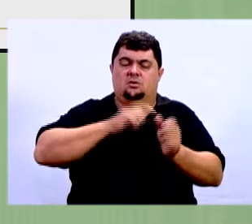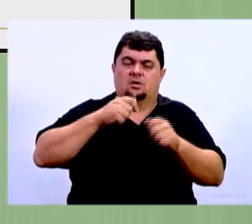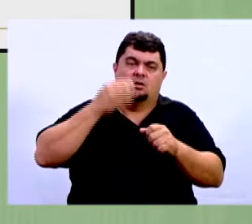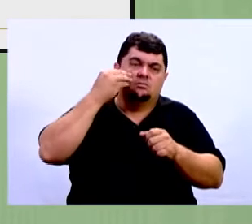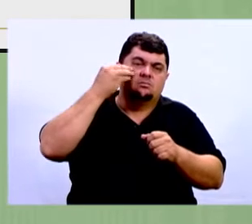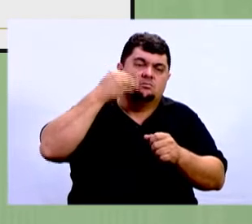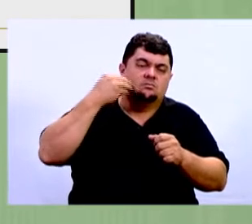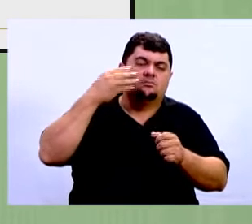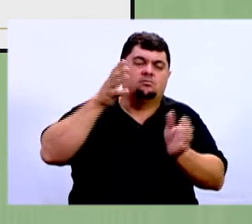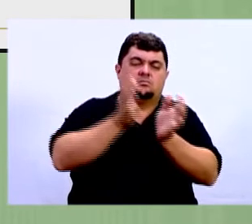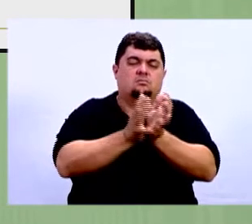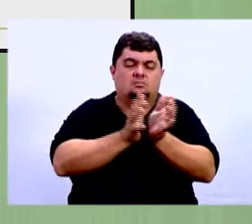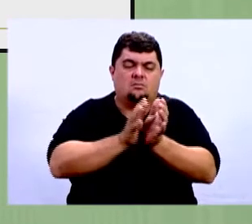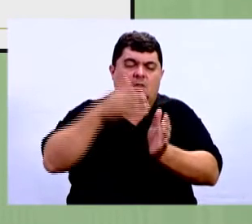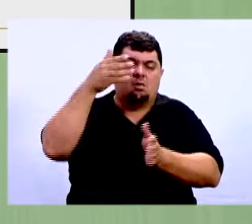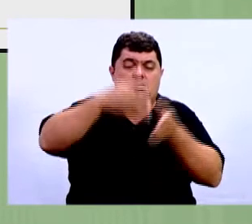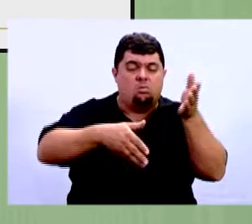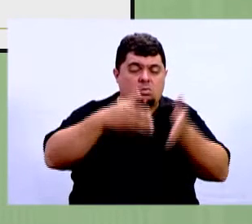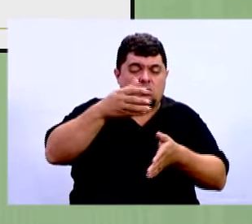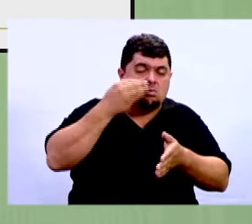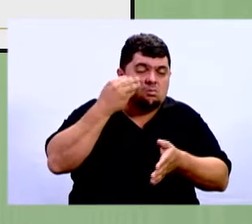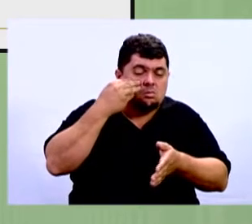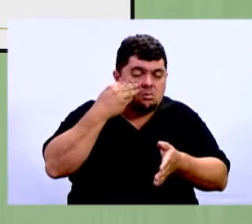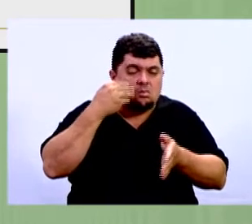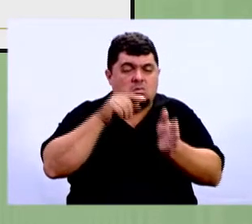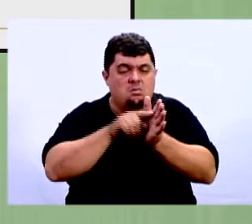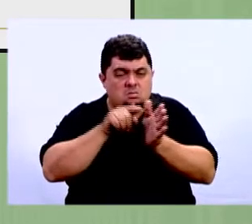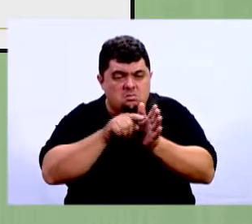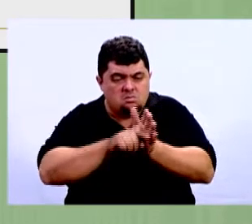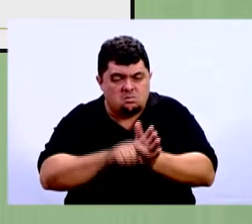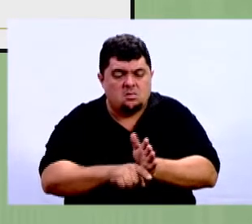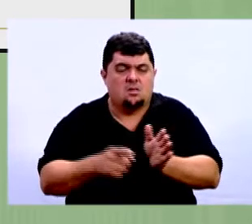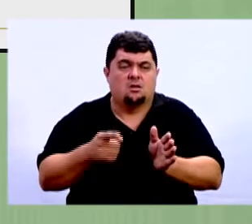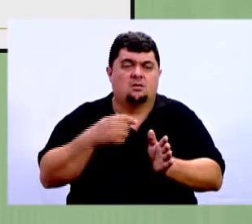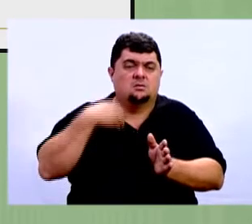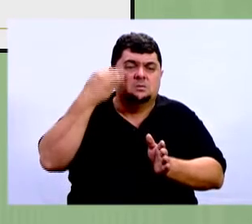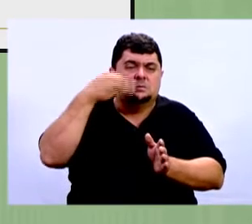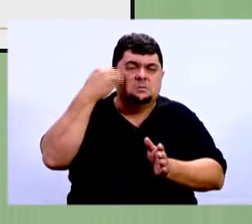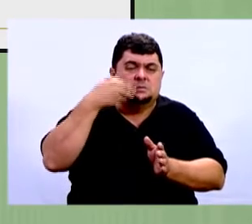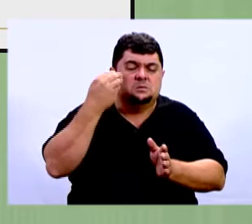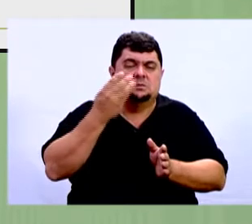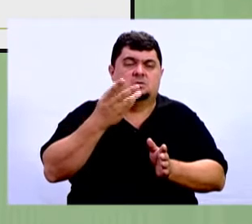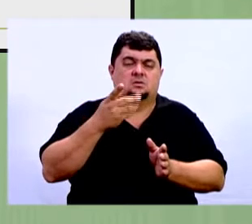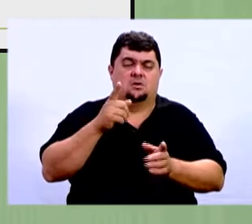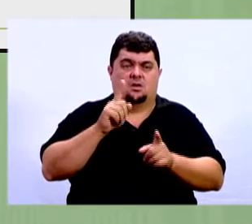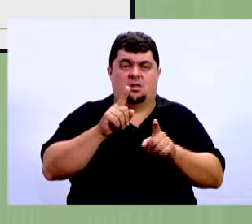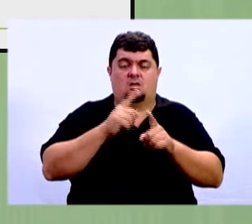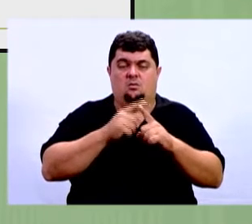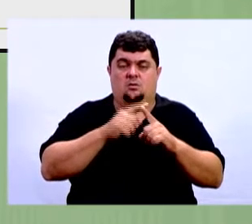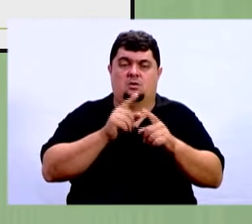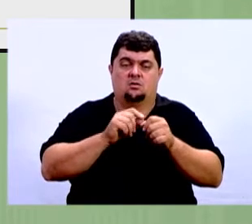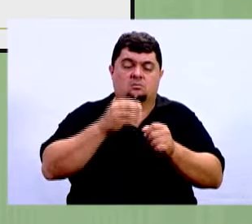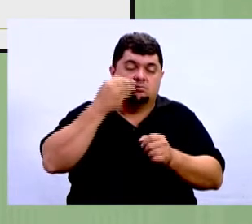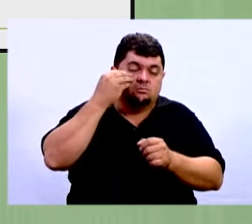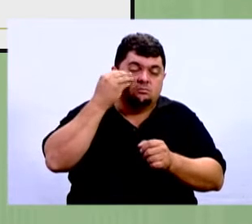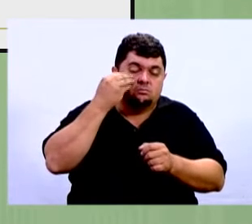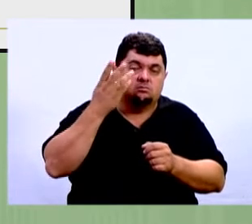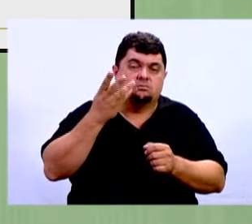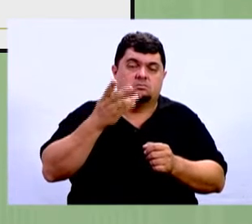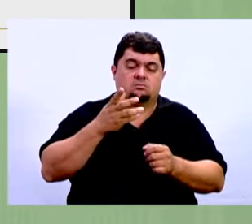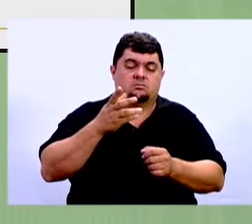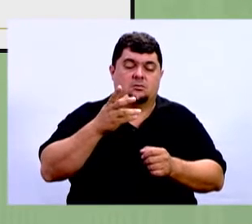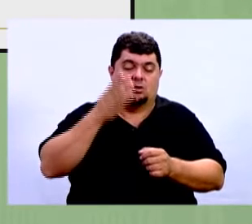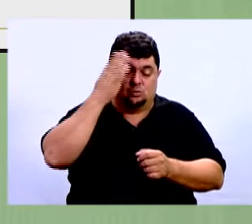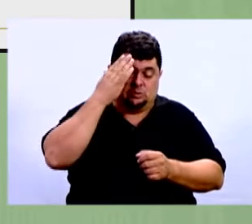na comunidade, na sociedade. Okay? Então, aquela pesquisa de experimento, por exemplo, é uma pesquisa aplicada, onde você está fazendo uma